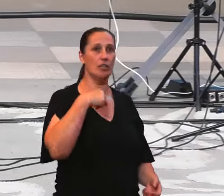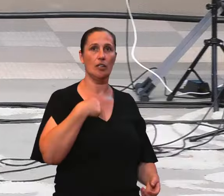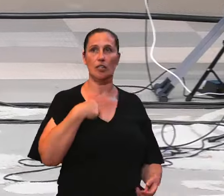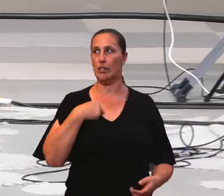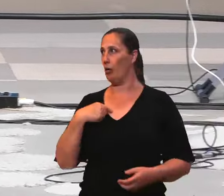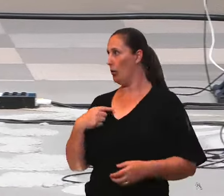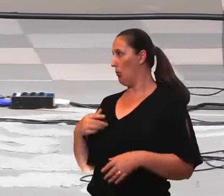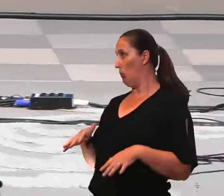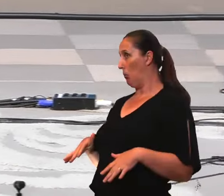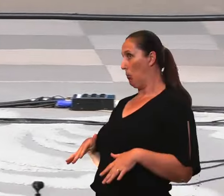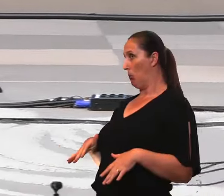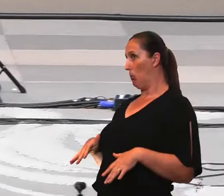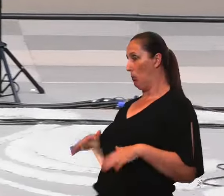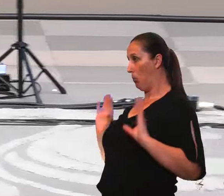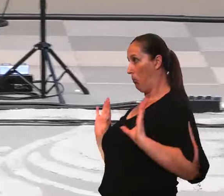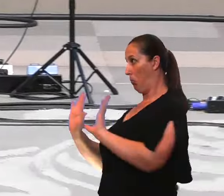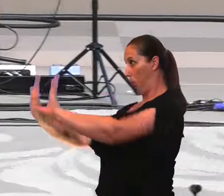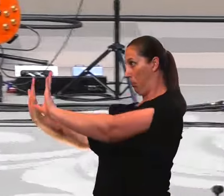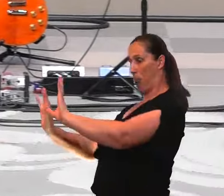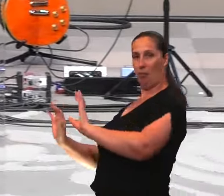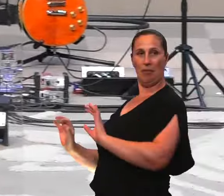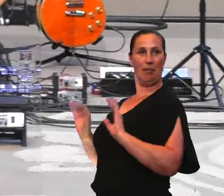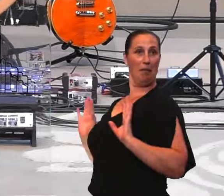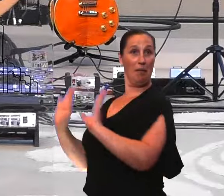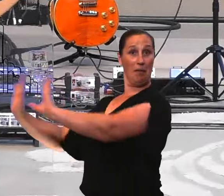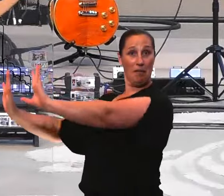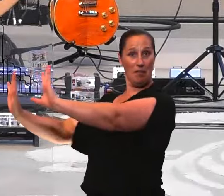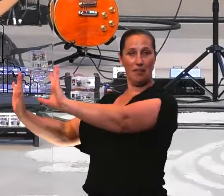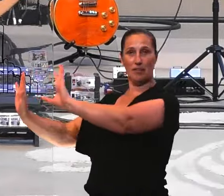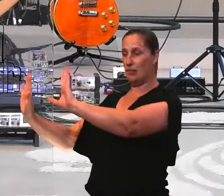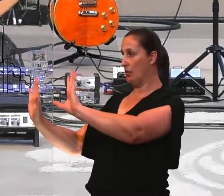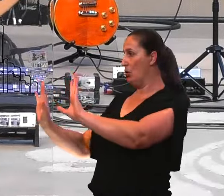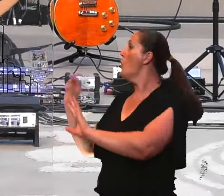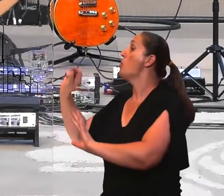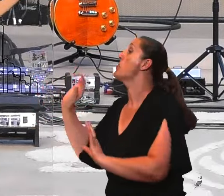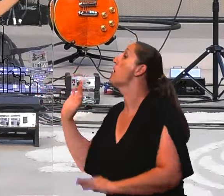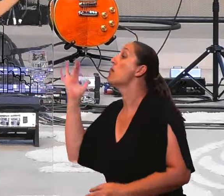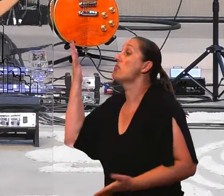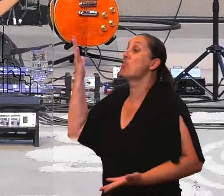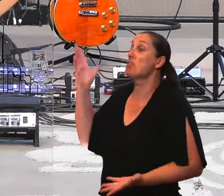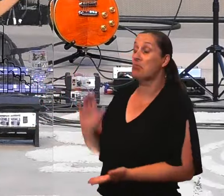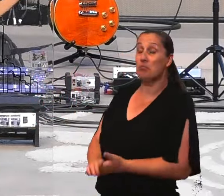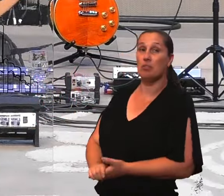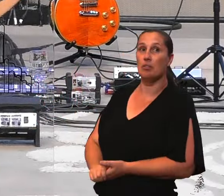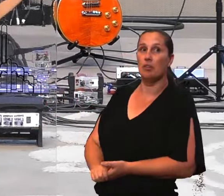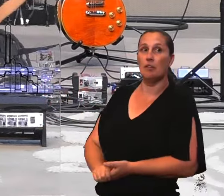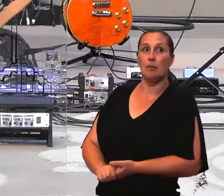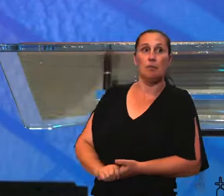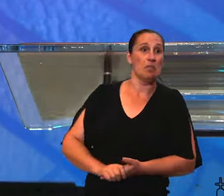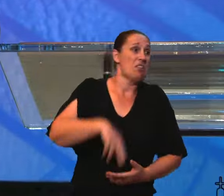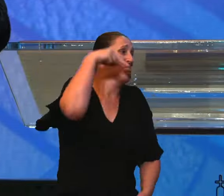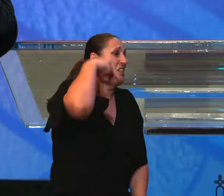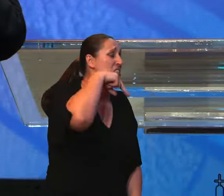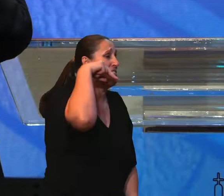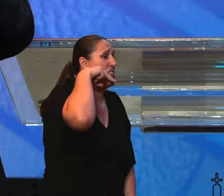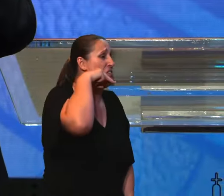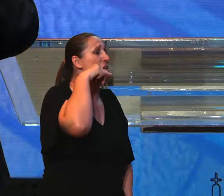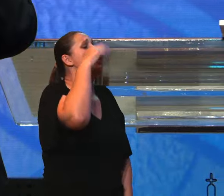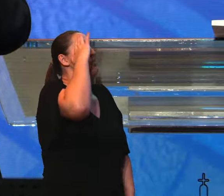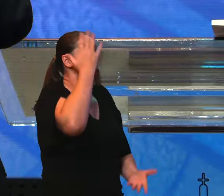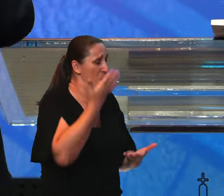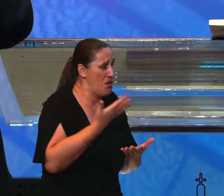desesperado empurrei o cara com toda força e falei que que aconteceu ele disse assim agora eu entendo a sua